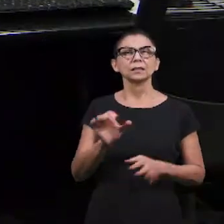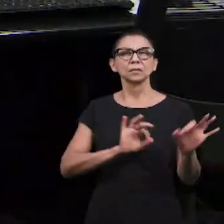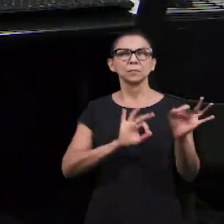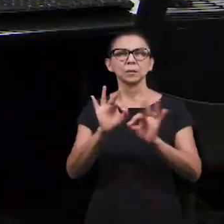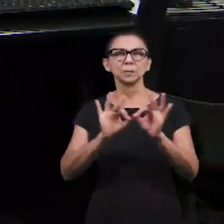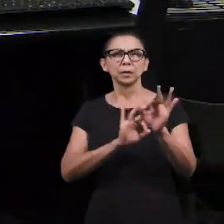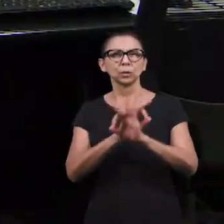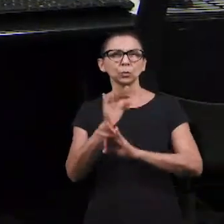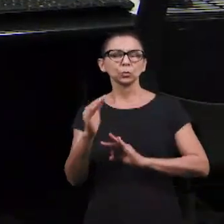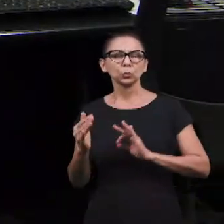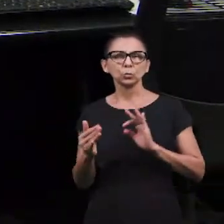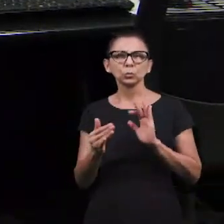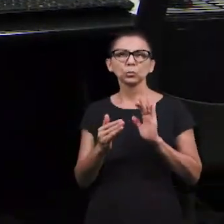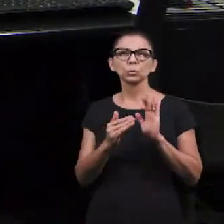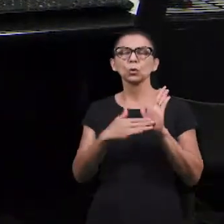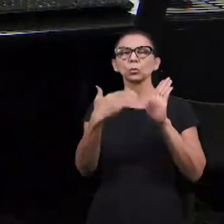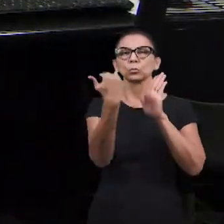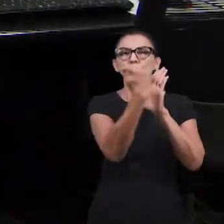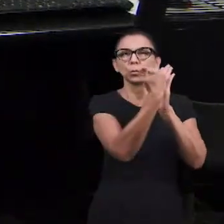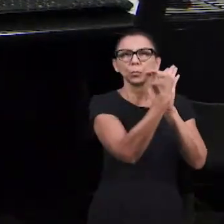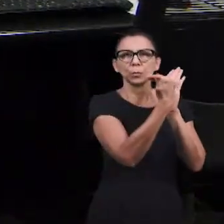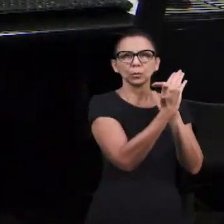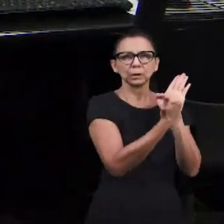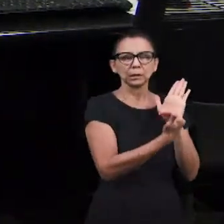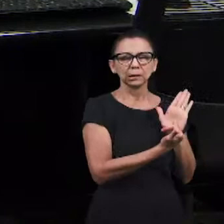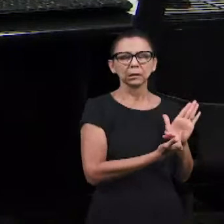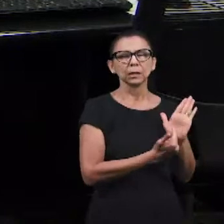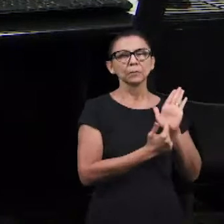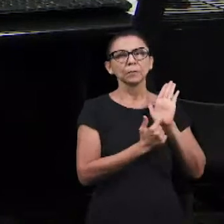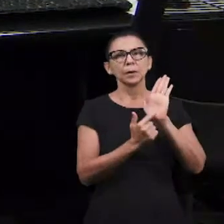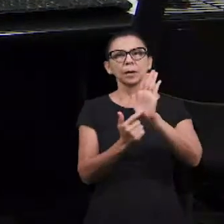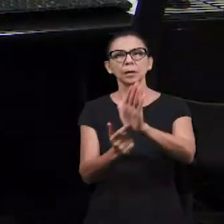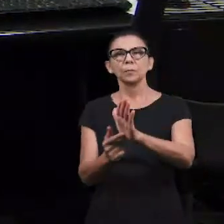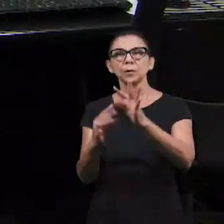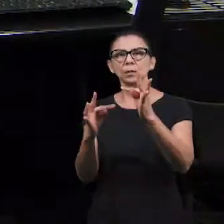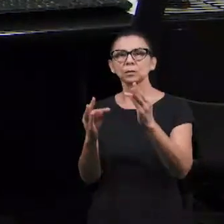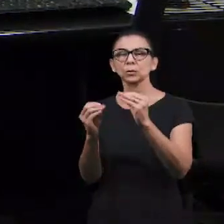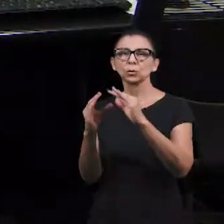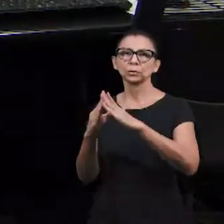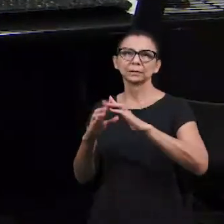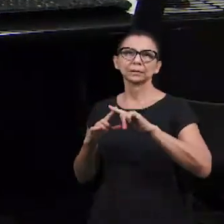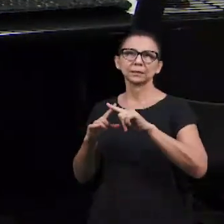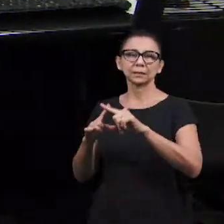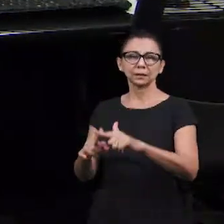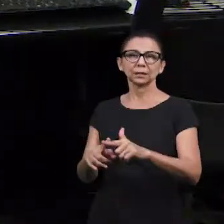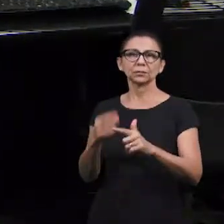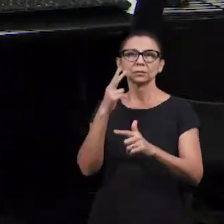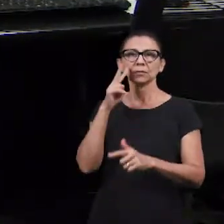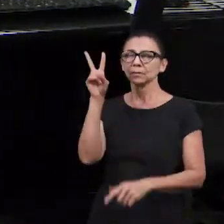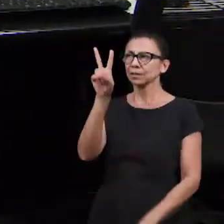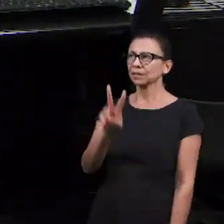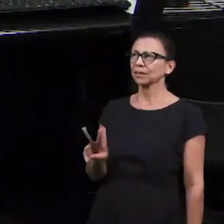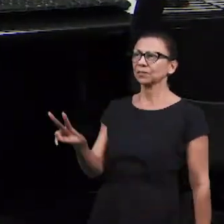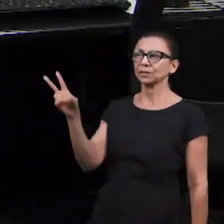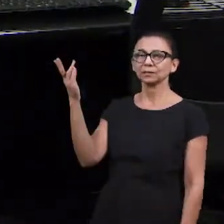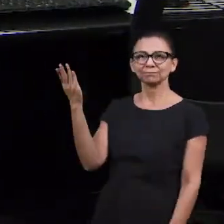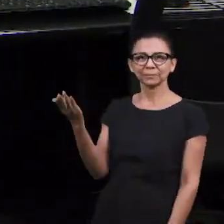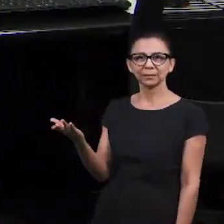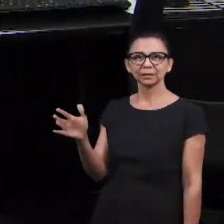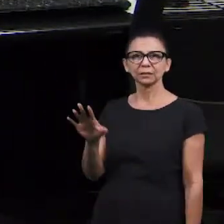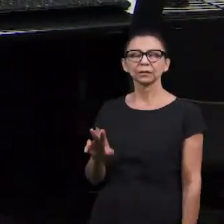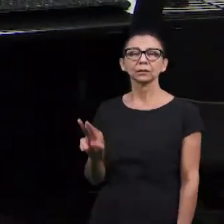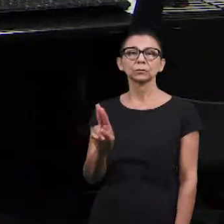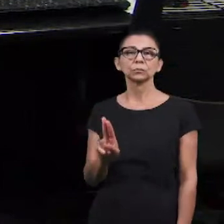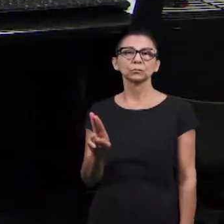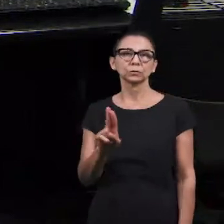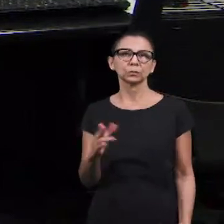produção da nossa programação e apresenta para as igrejas. E você está podendo ver aqui este local que nós estamos